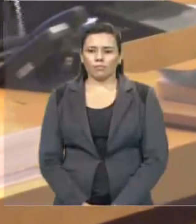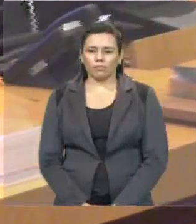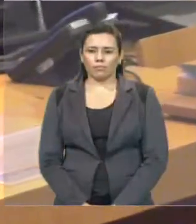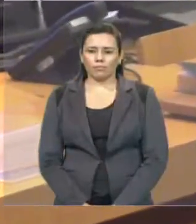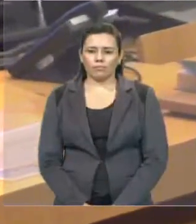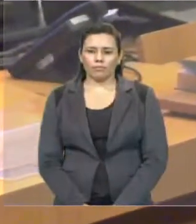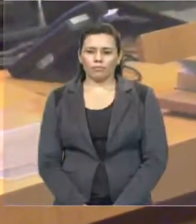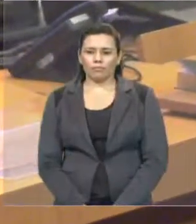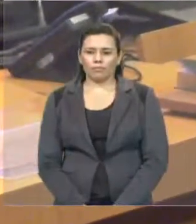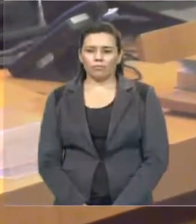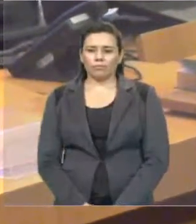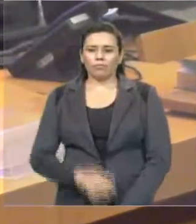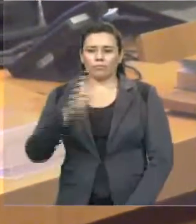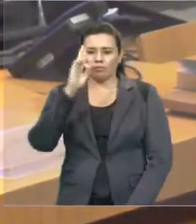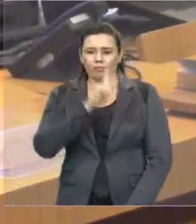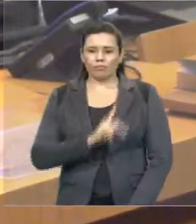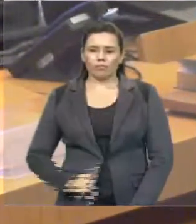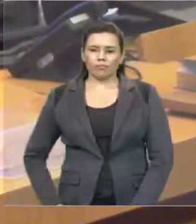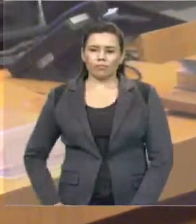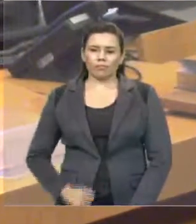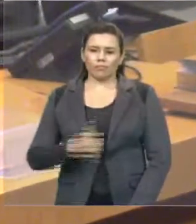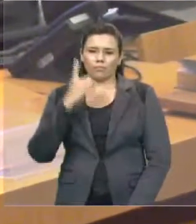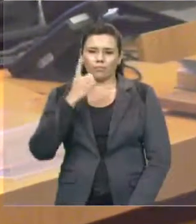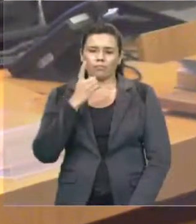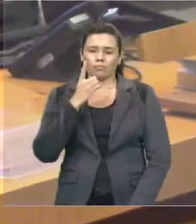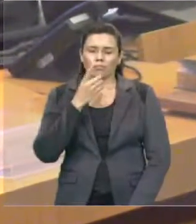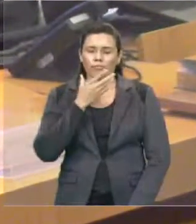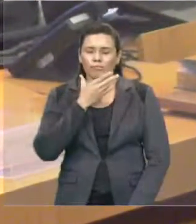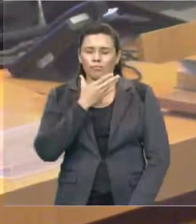Presidente, senhores deputados,